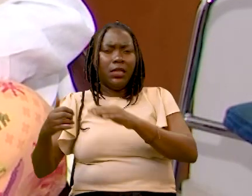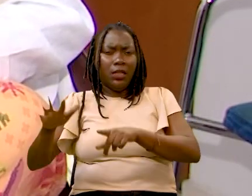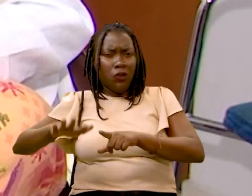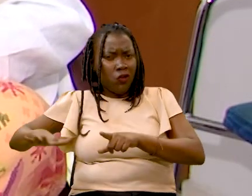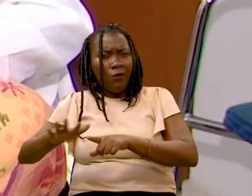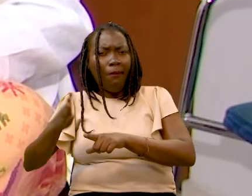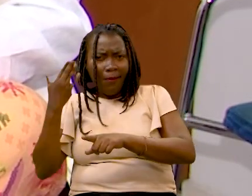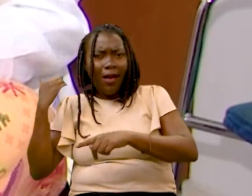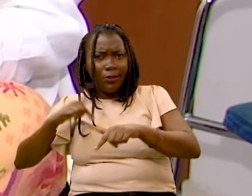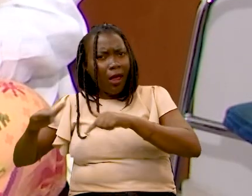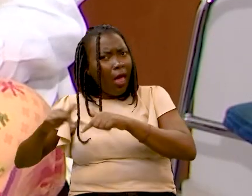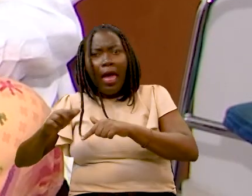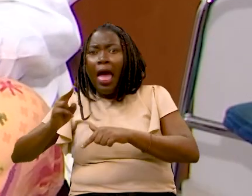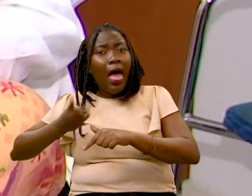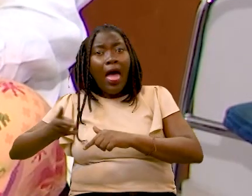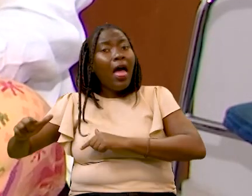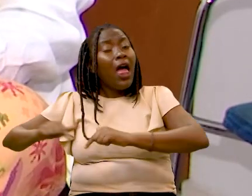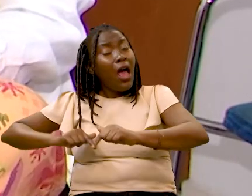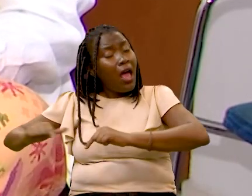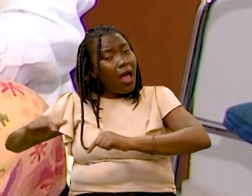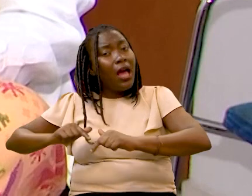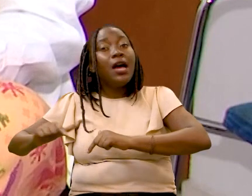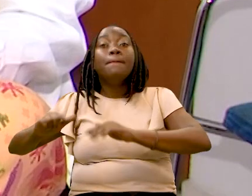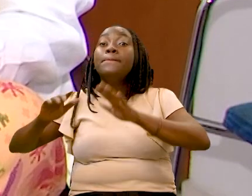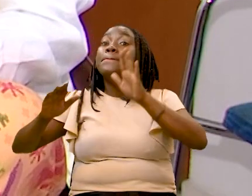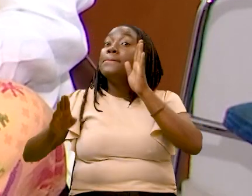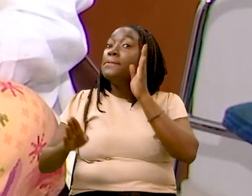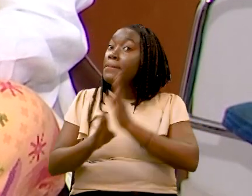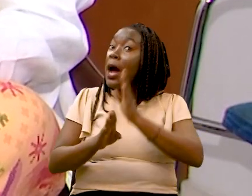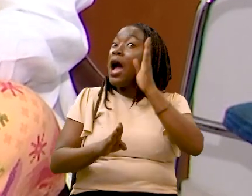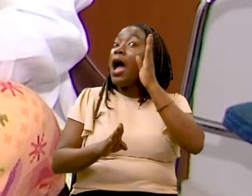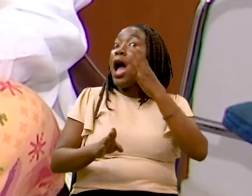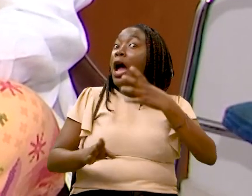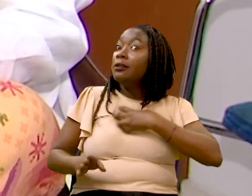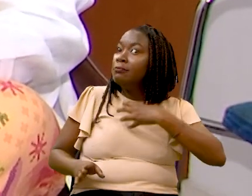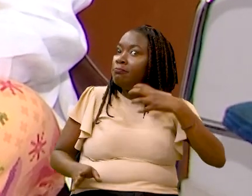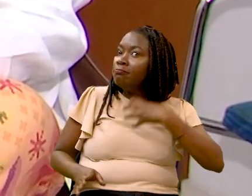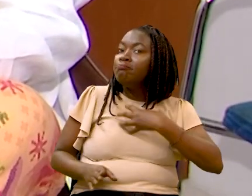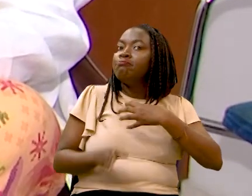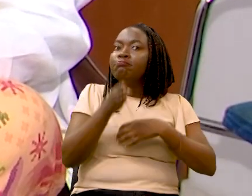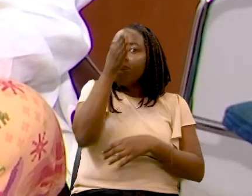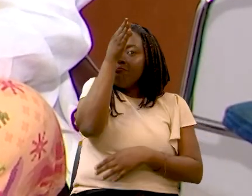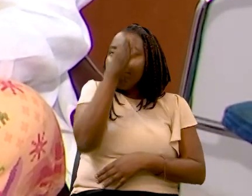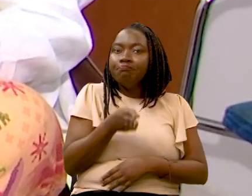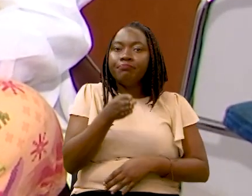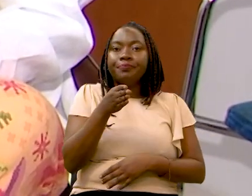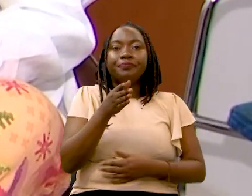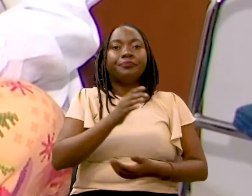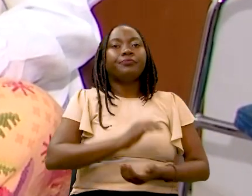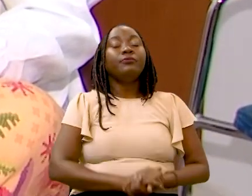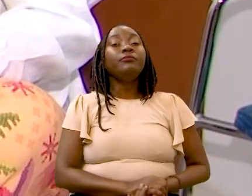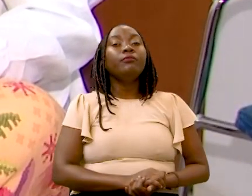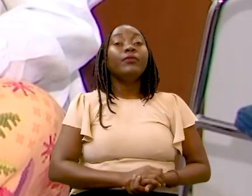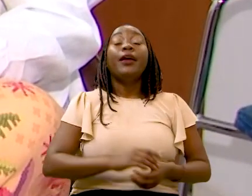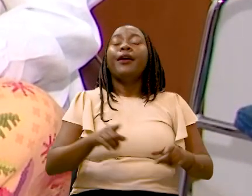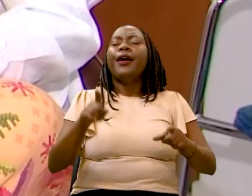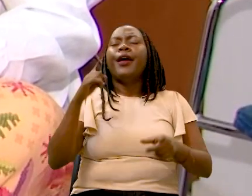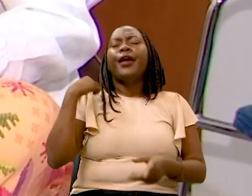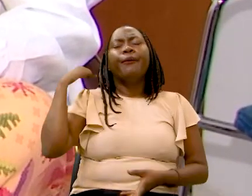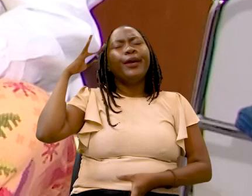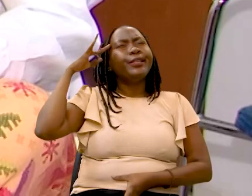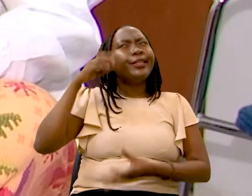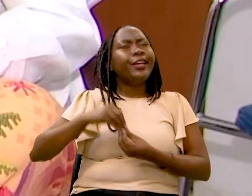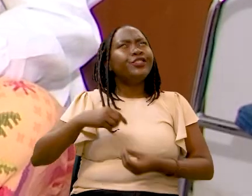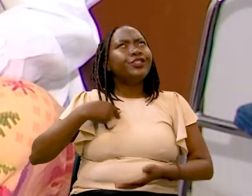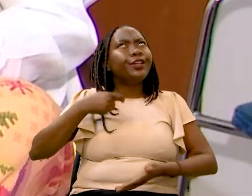nesses espaços onde eu trabalhei, eu sempre fiz esse trabalho, mas de forma muito pontual, né? E